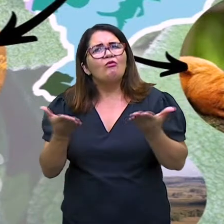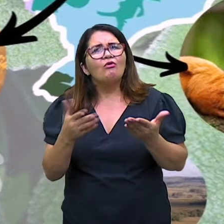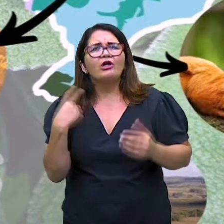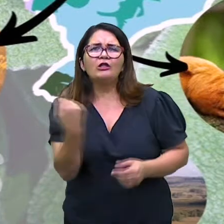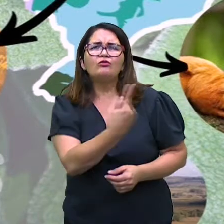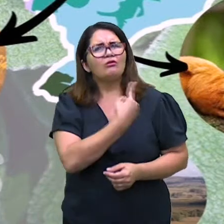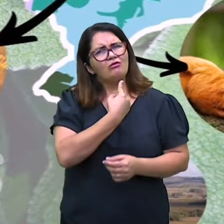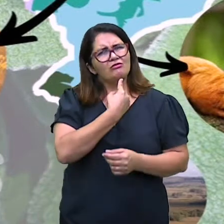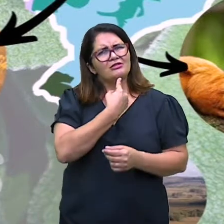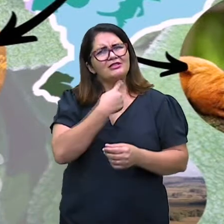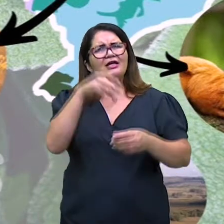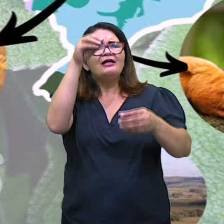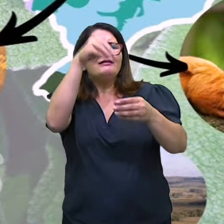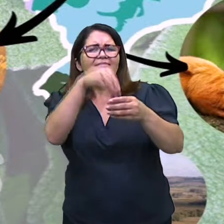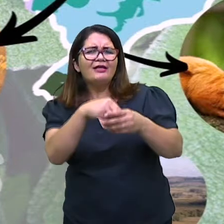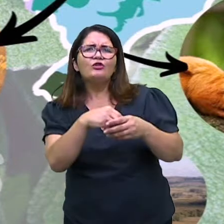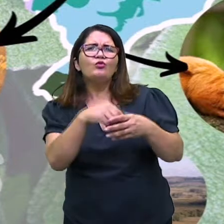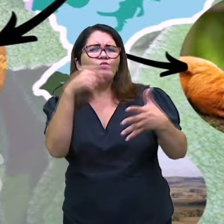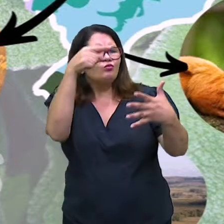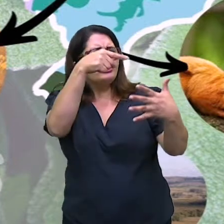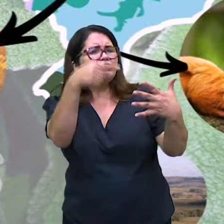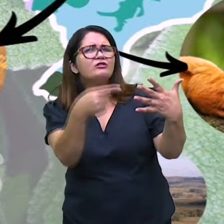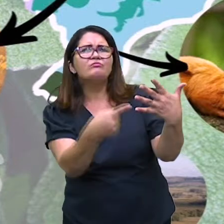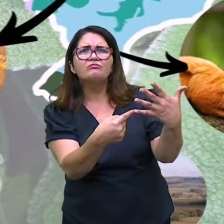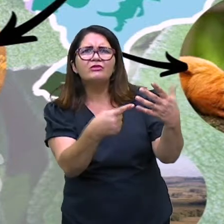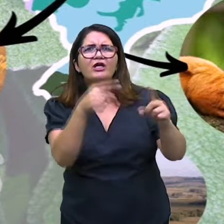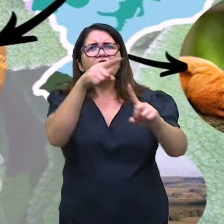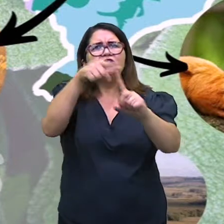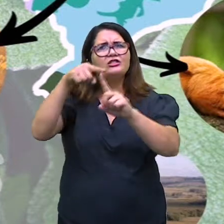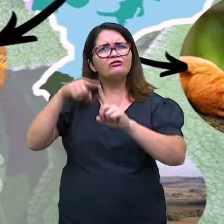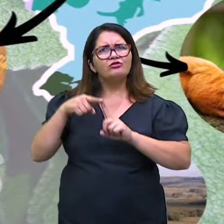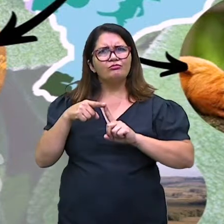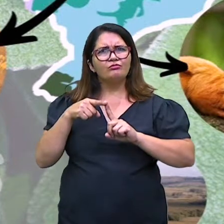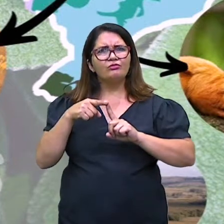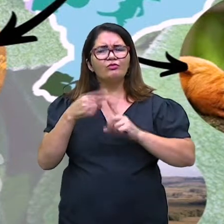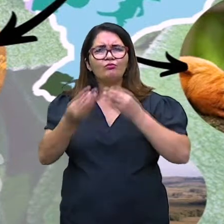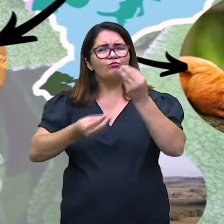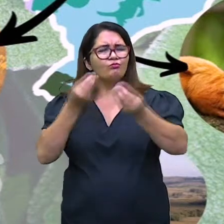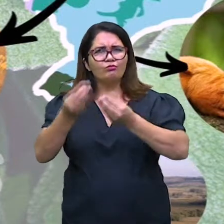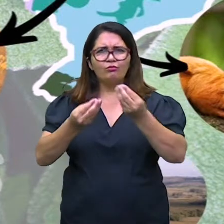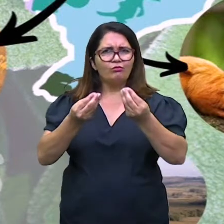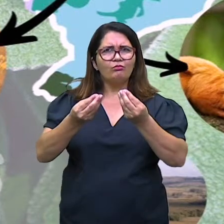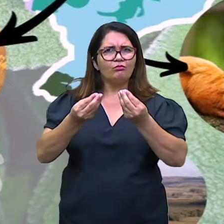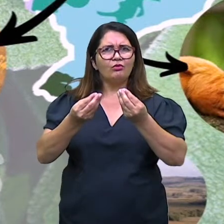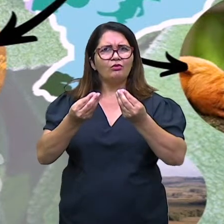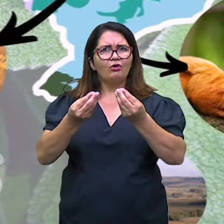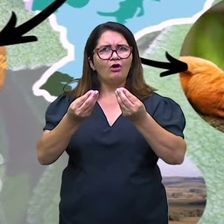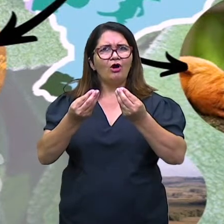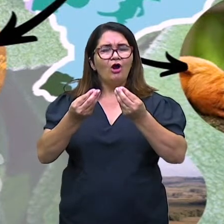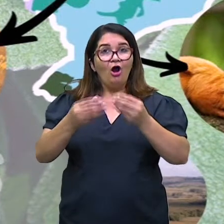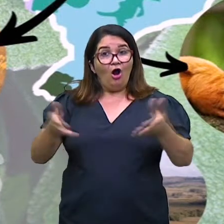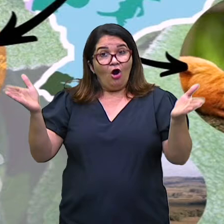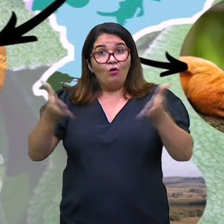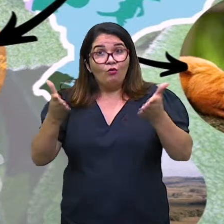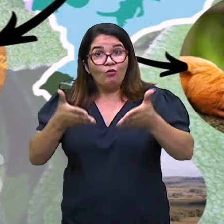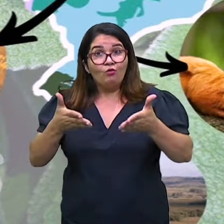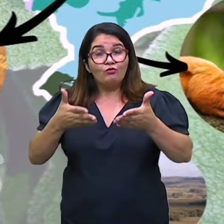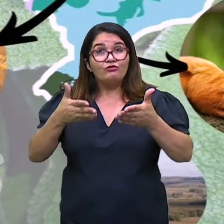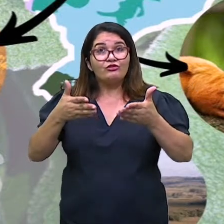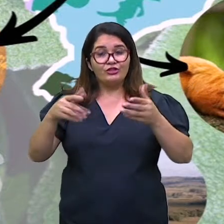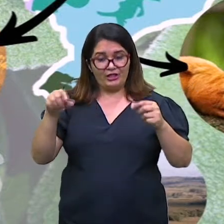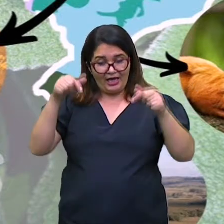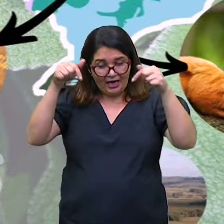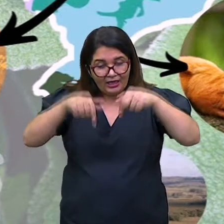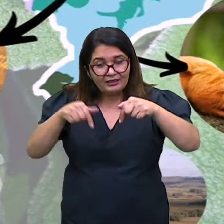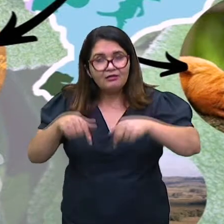bioma, onde nós vivemos? Qual é a interferência que eu faço no bioma onde eu estou?